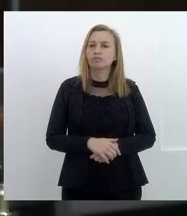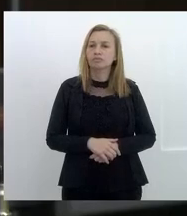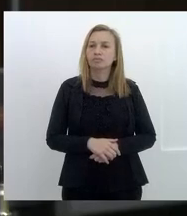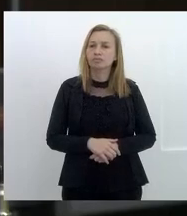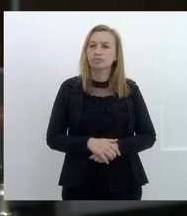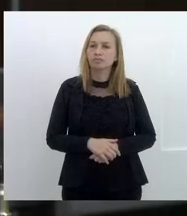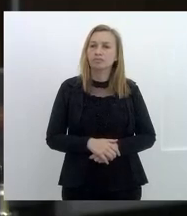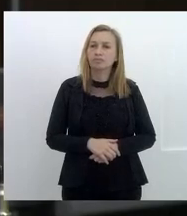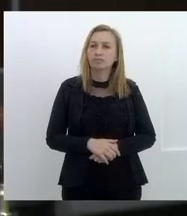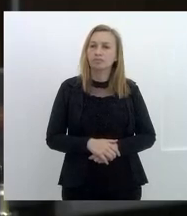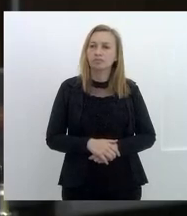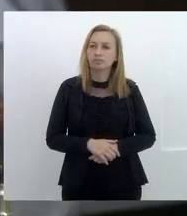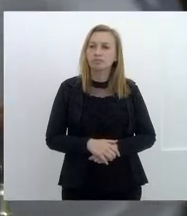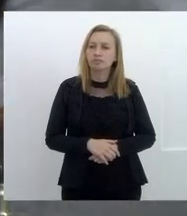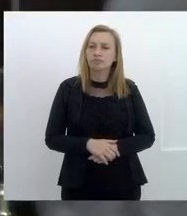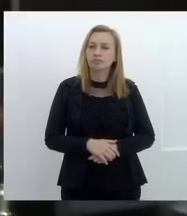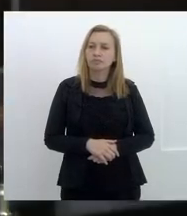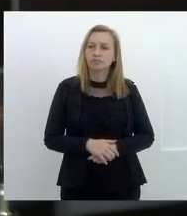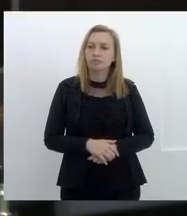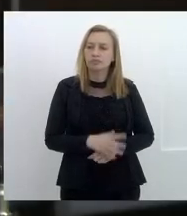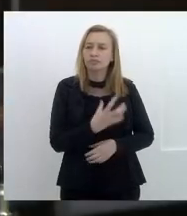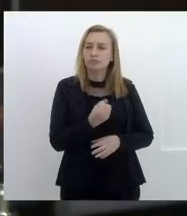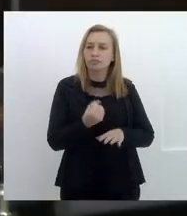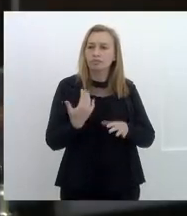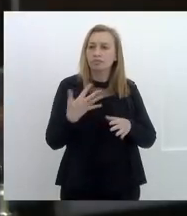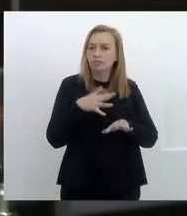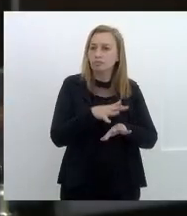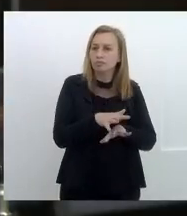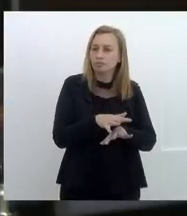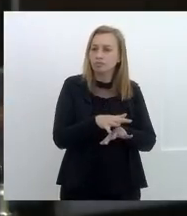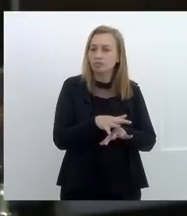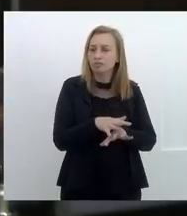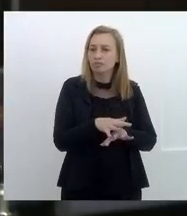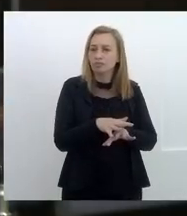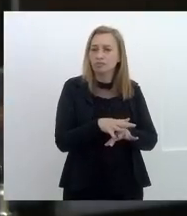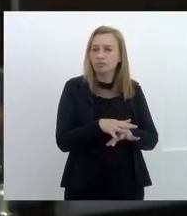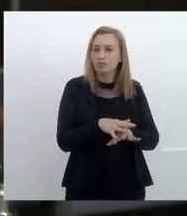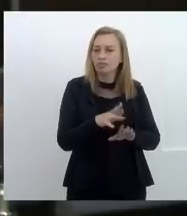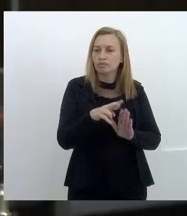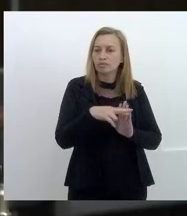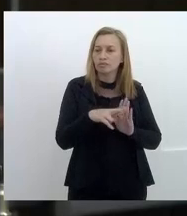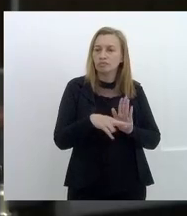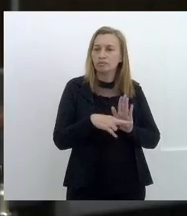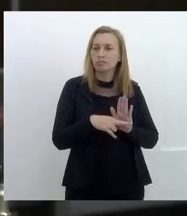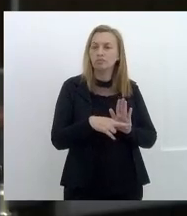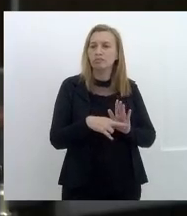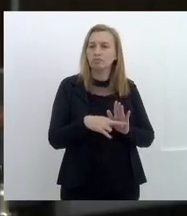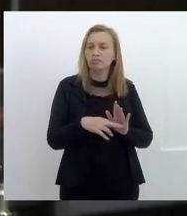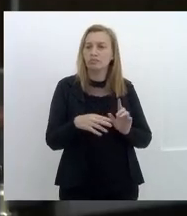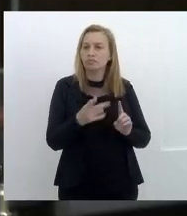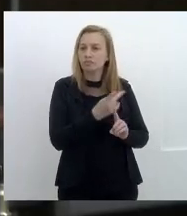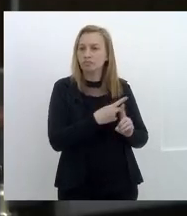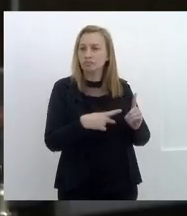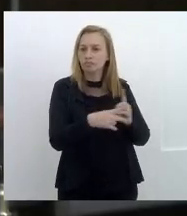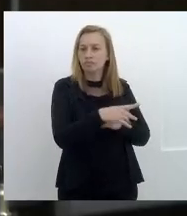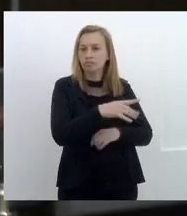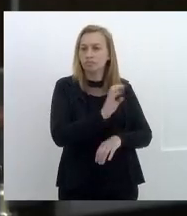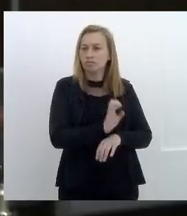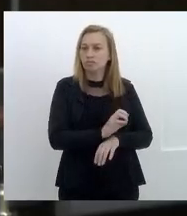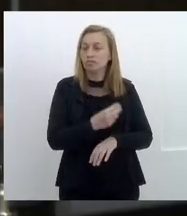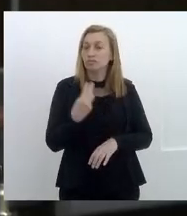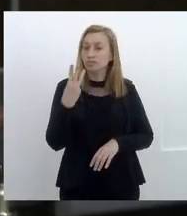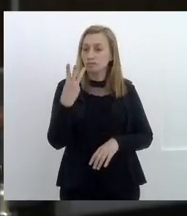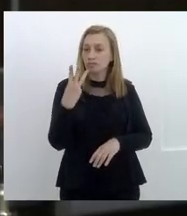considerado atendido atendido pela inclusão no regime próprio de previdência social do estado e pelo menos